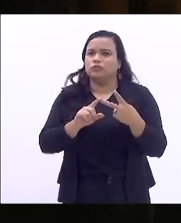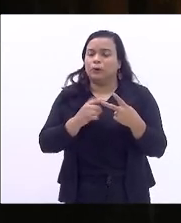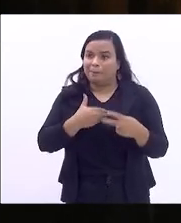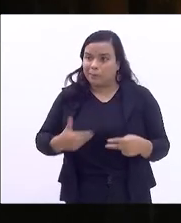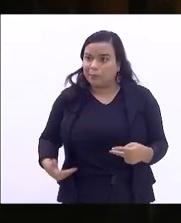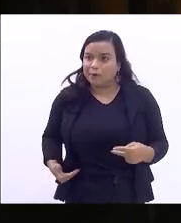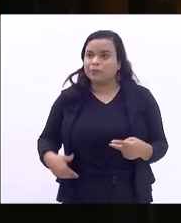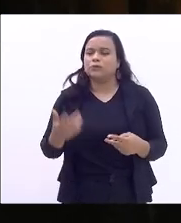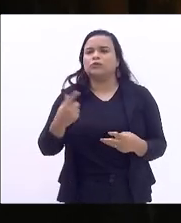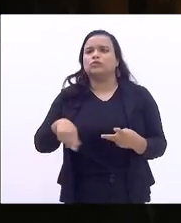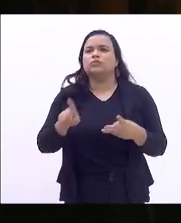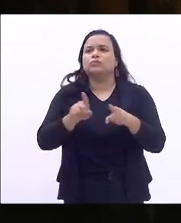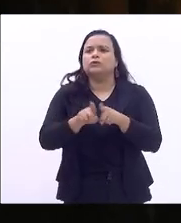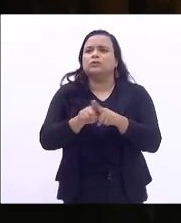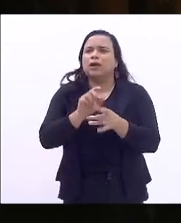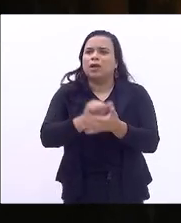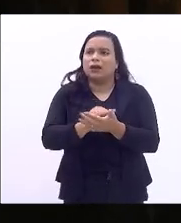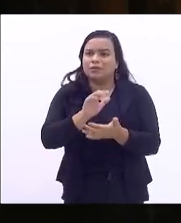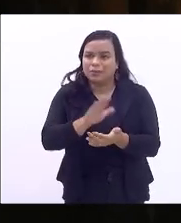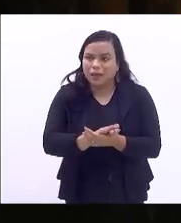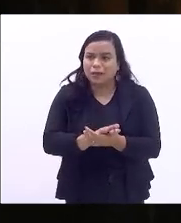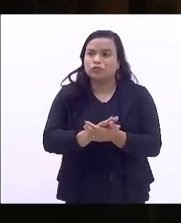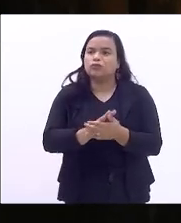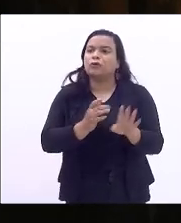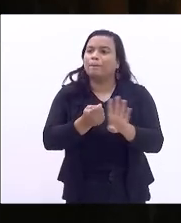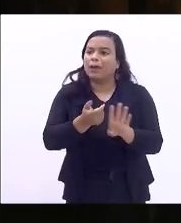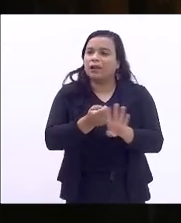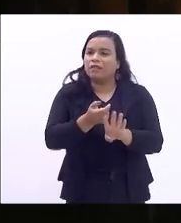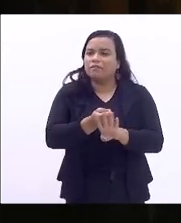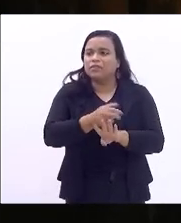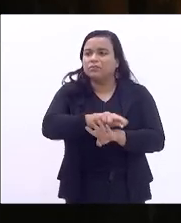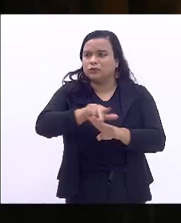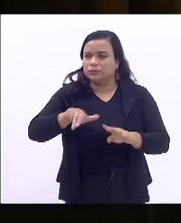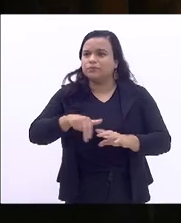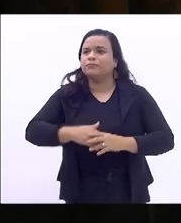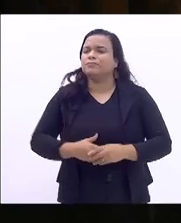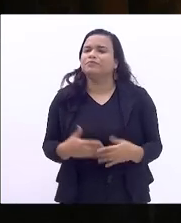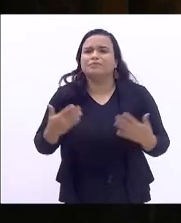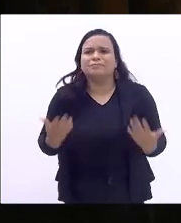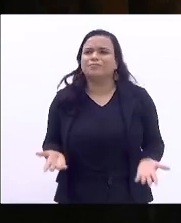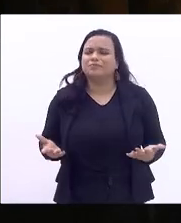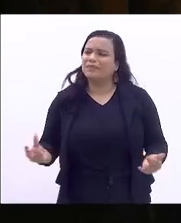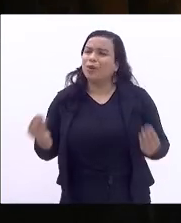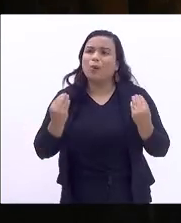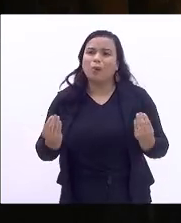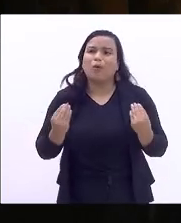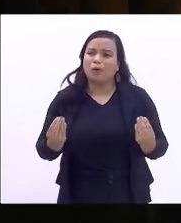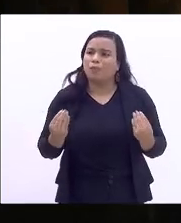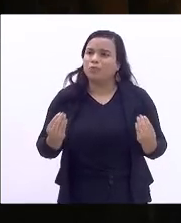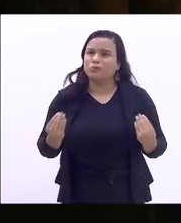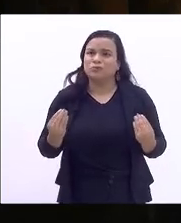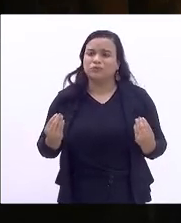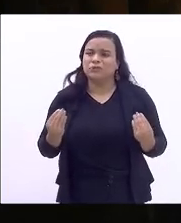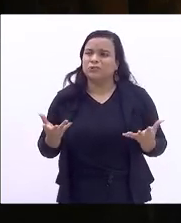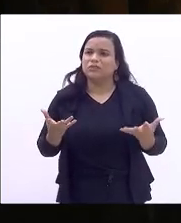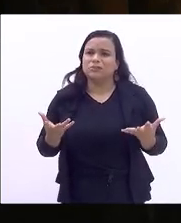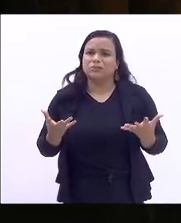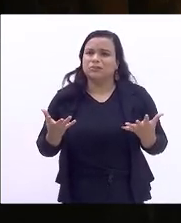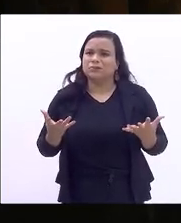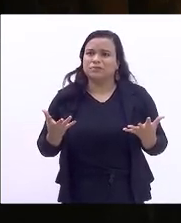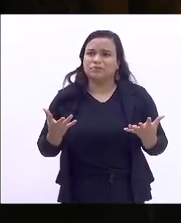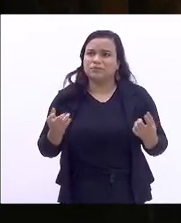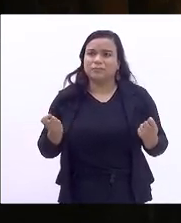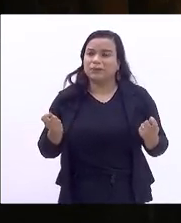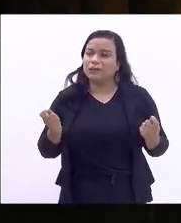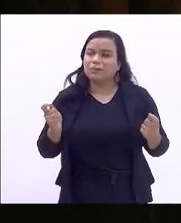públicos e os cadastros dos beneficiários e como poderia Deputado waldex ser feito a